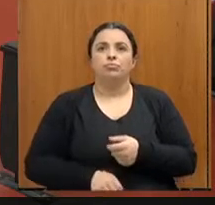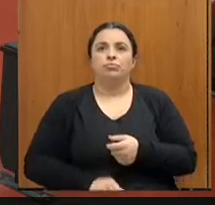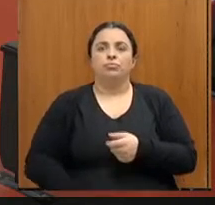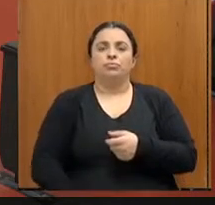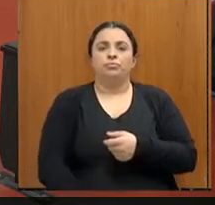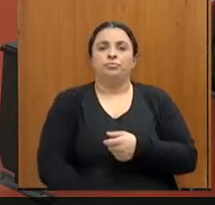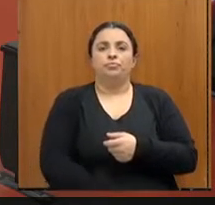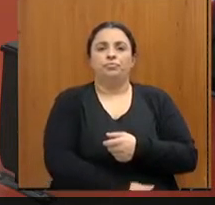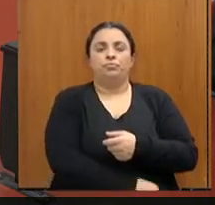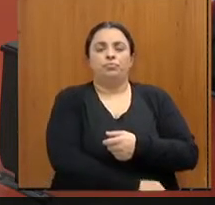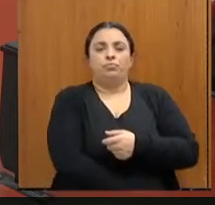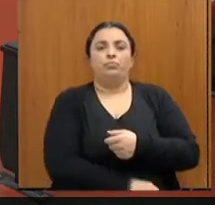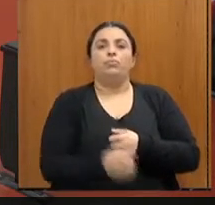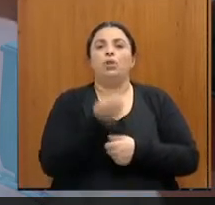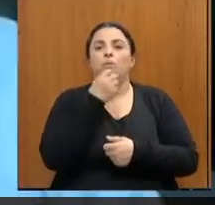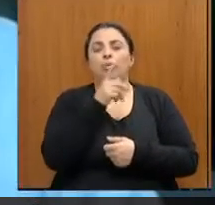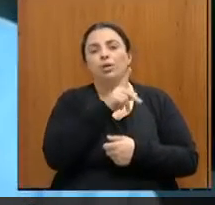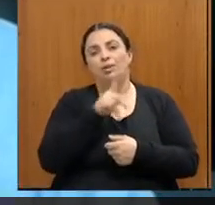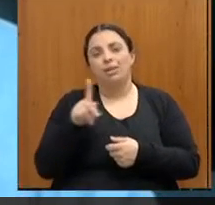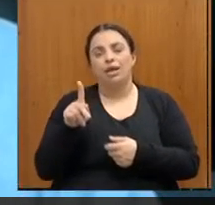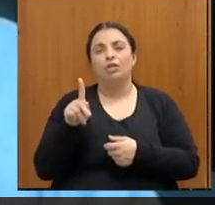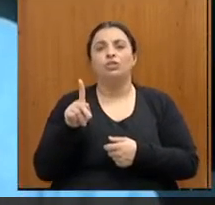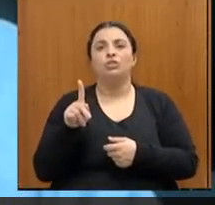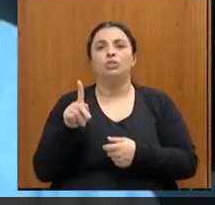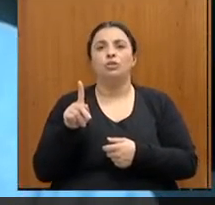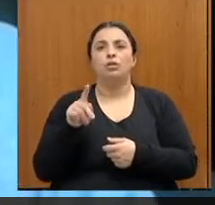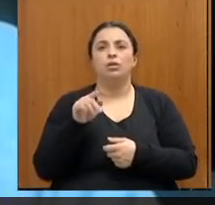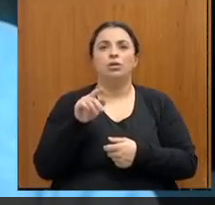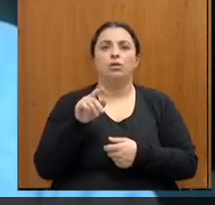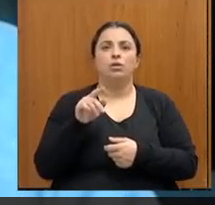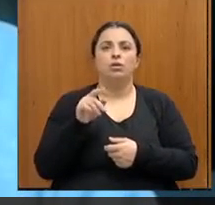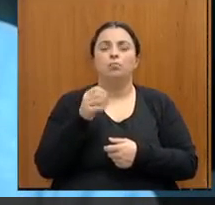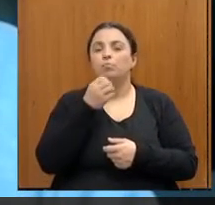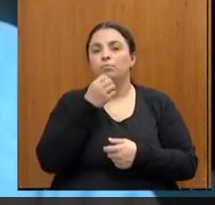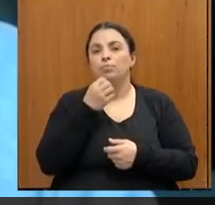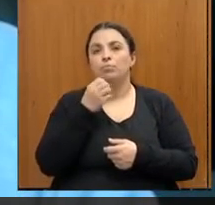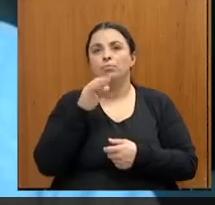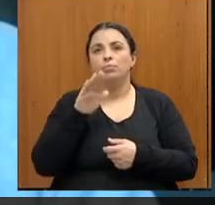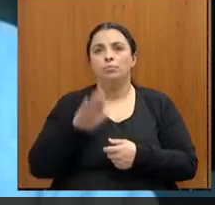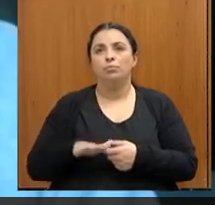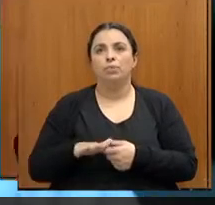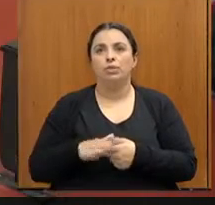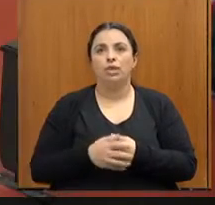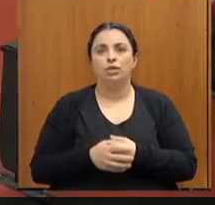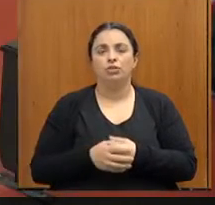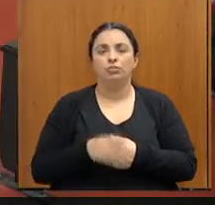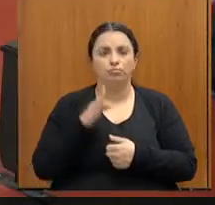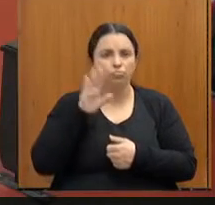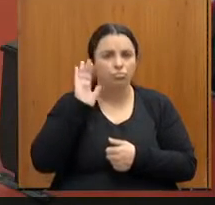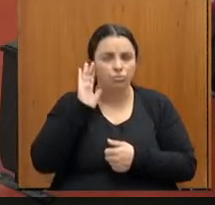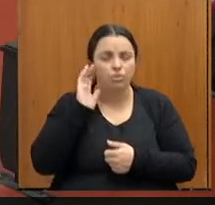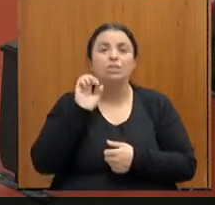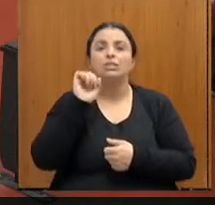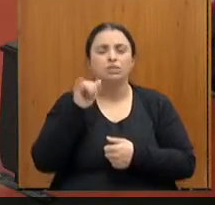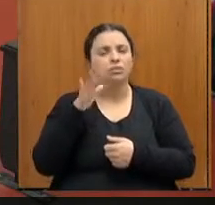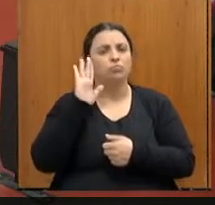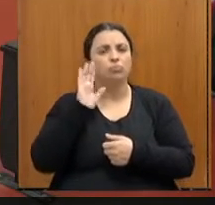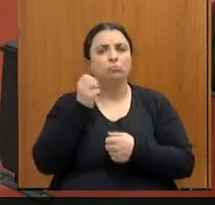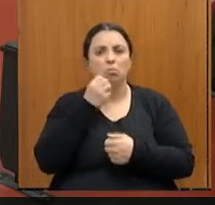Boa tarde Presidente Thiago 4.011 eu ouço bem deputado